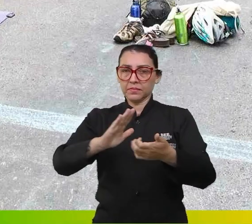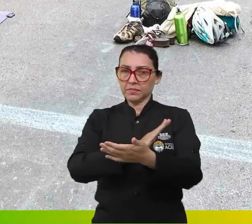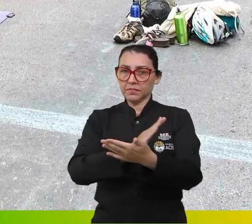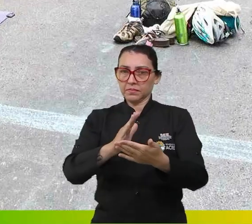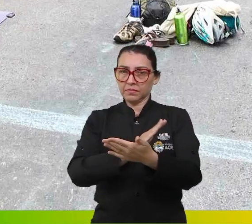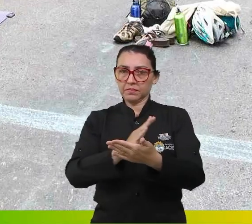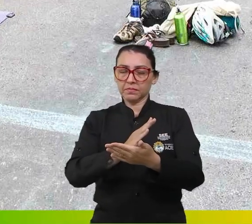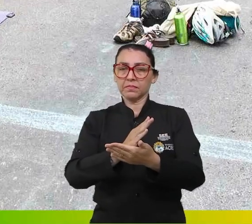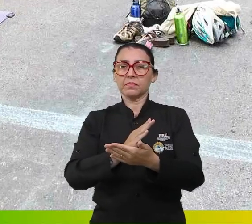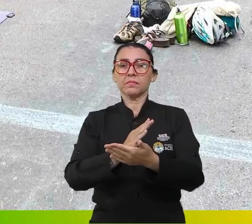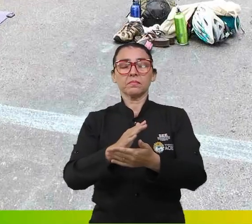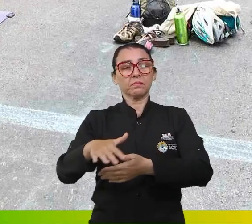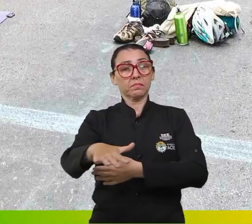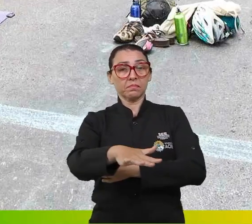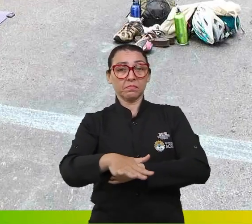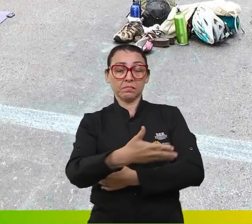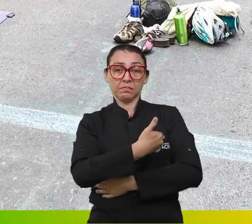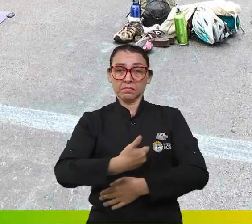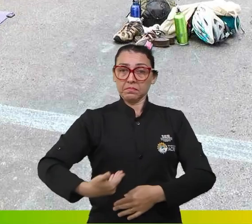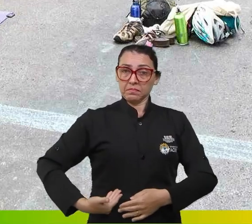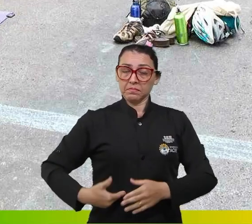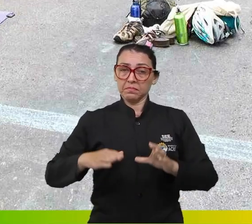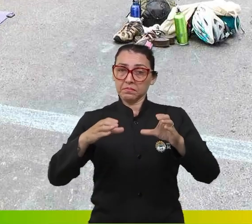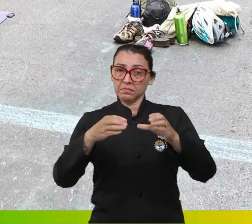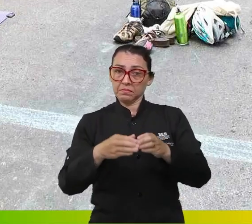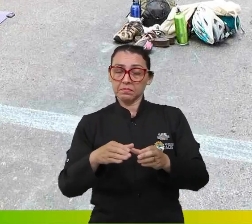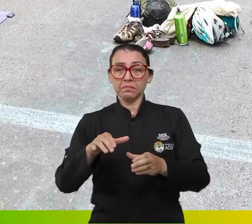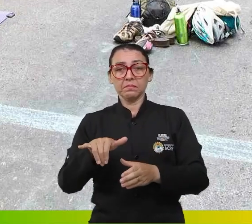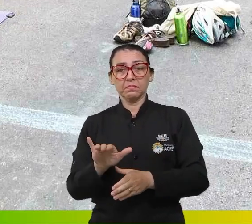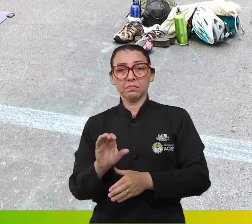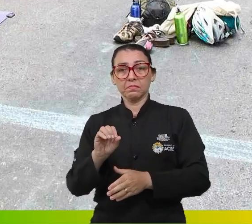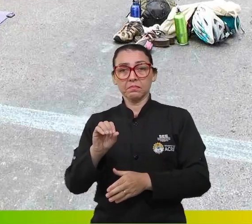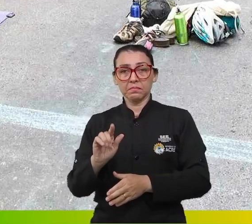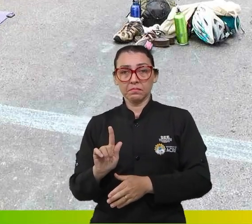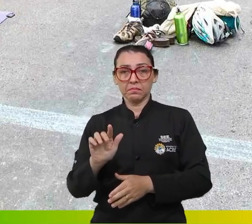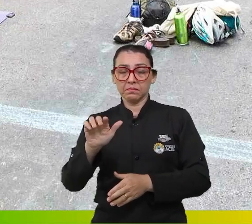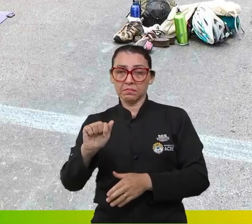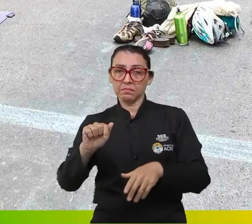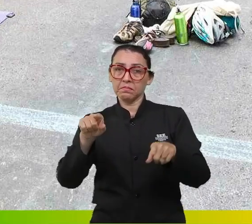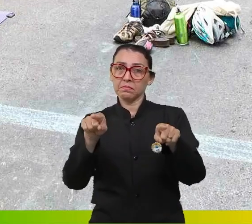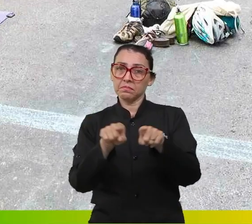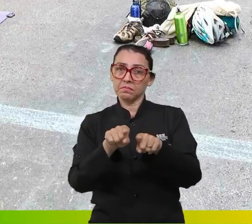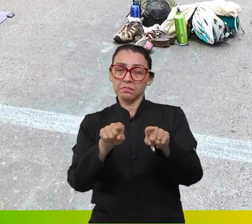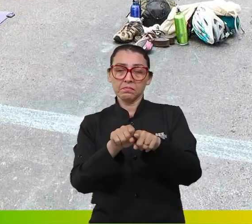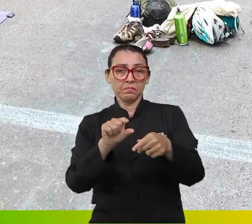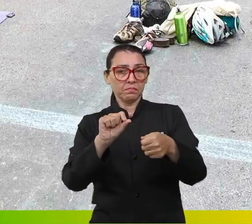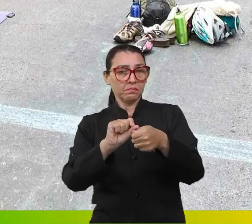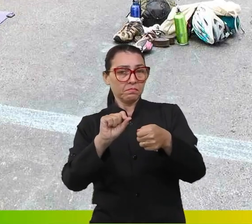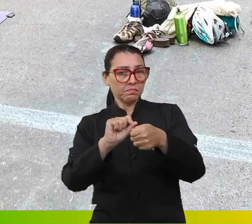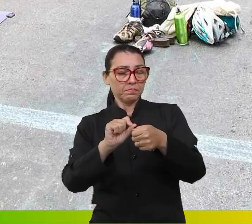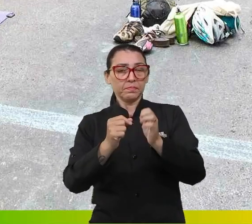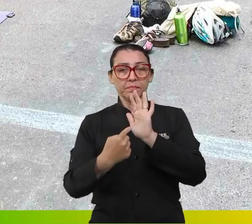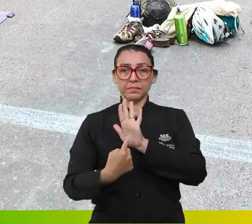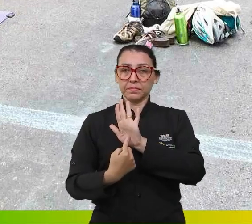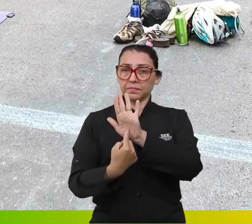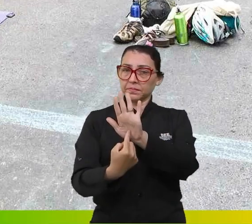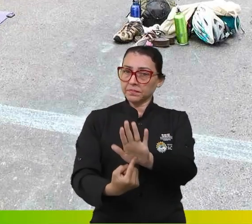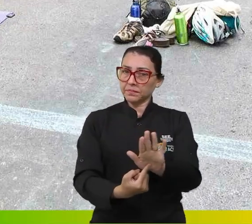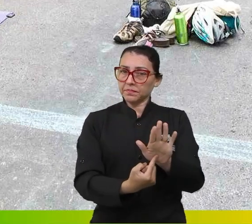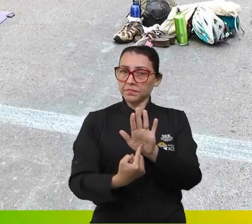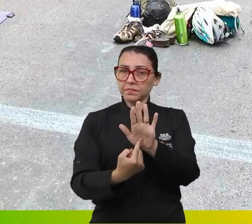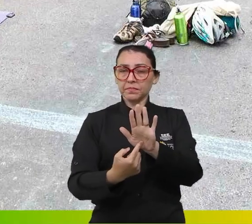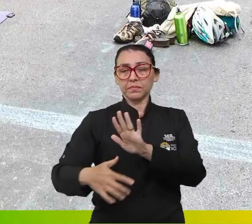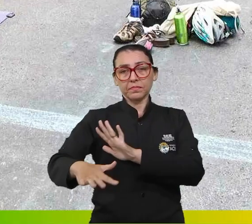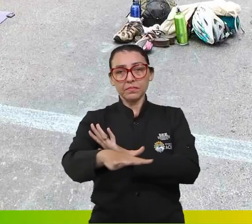de intervenção no espaço público, grupos de yoga, enfim. Então, eles fazem ali a sua apresentação no